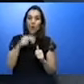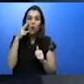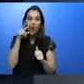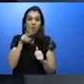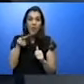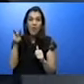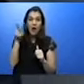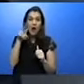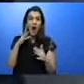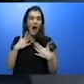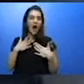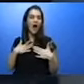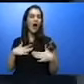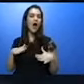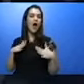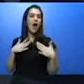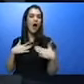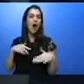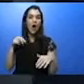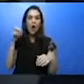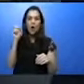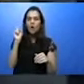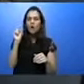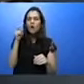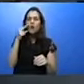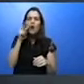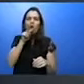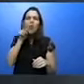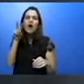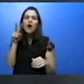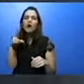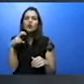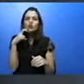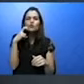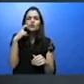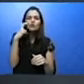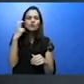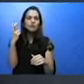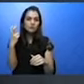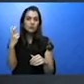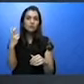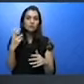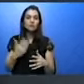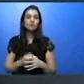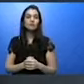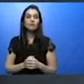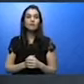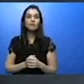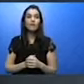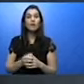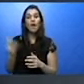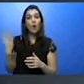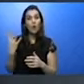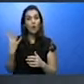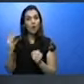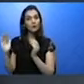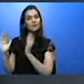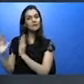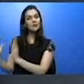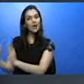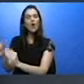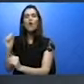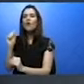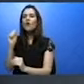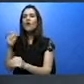pessoa calma, um olhar de uma pessoa tímida? E a quarta parte nós havíamos separado. O que Mona